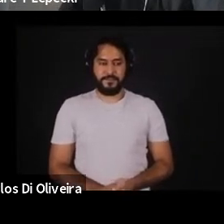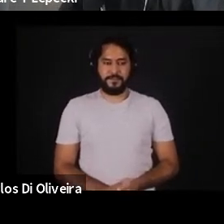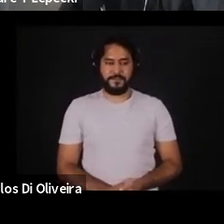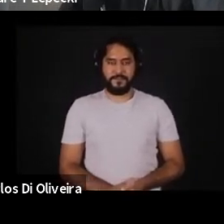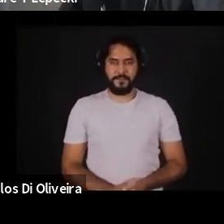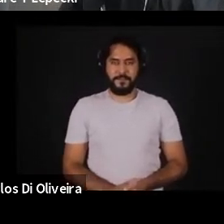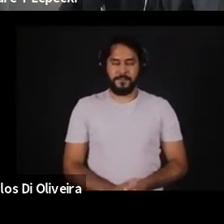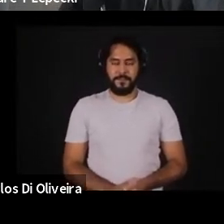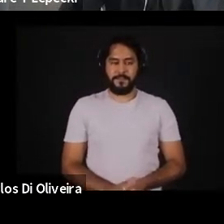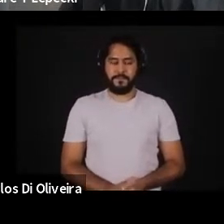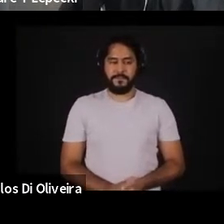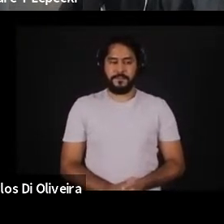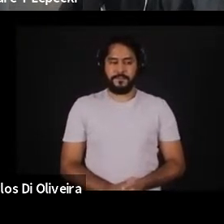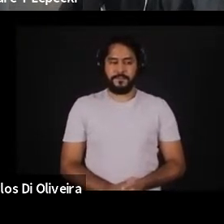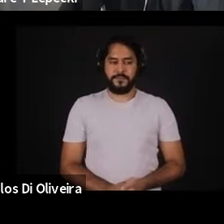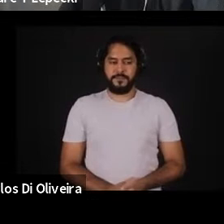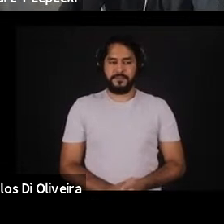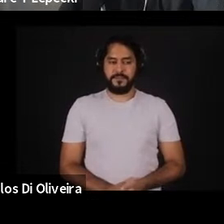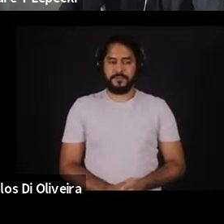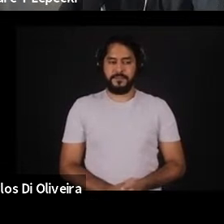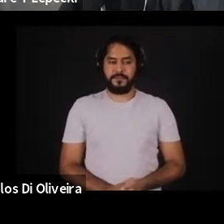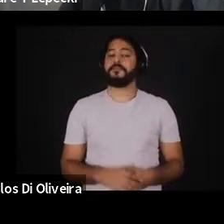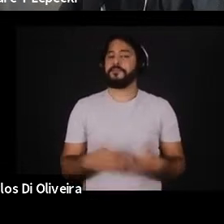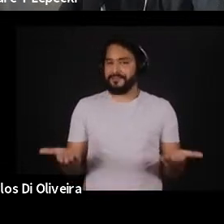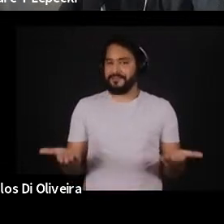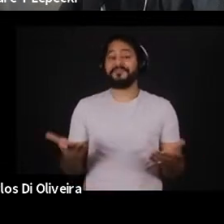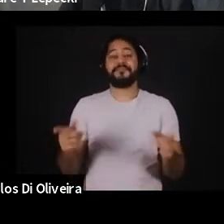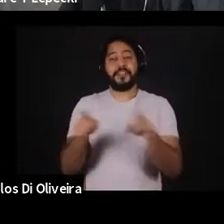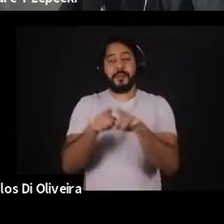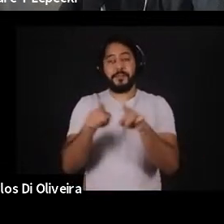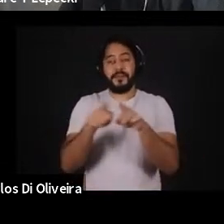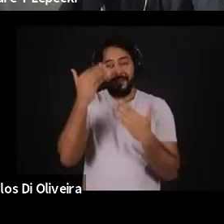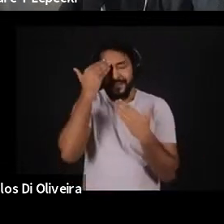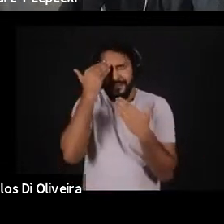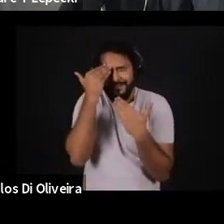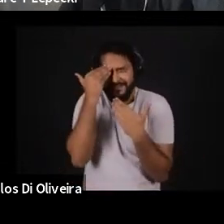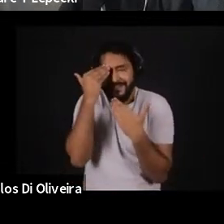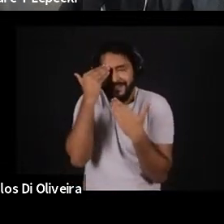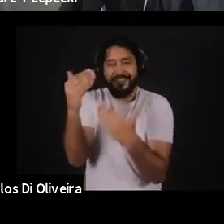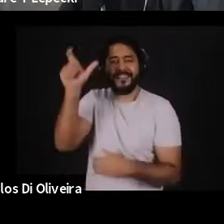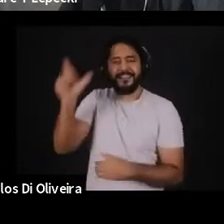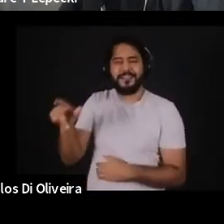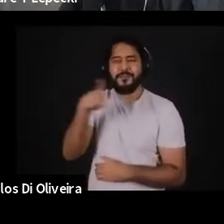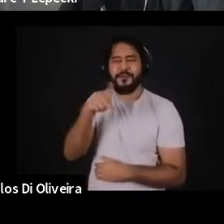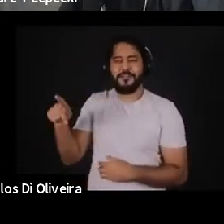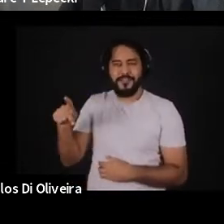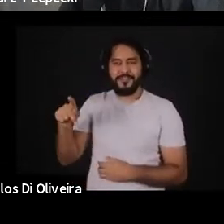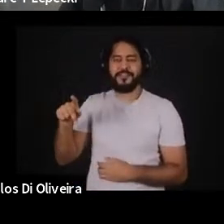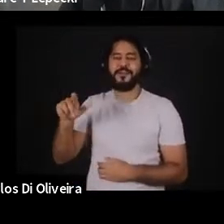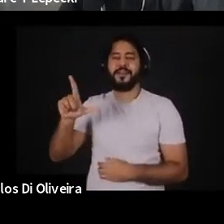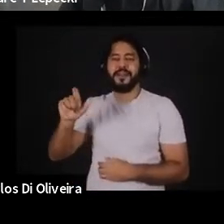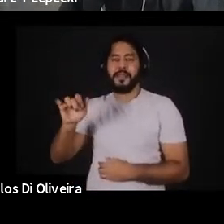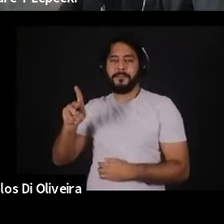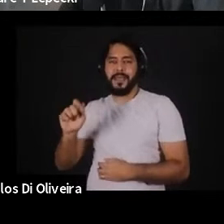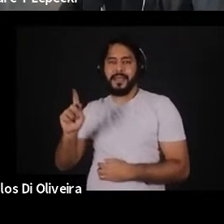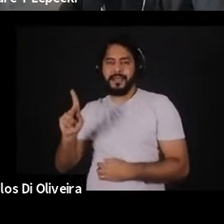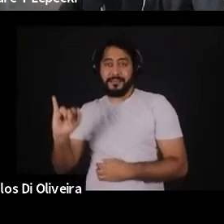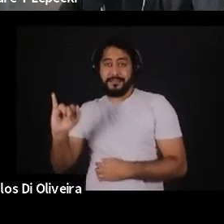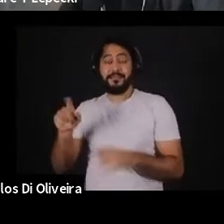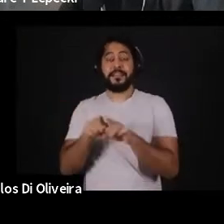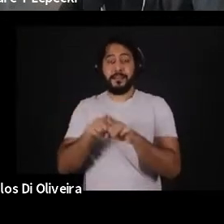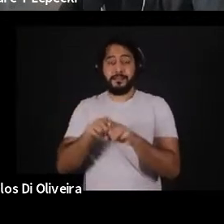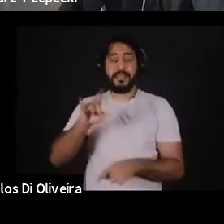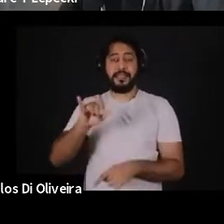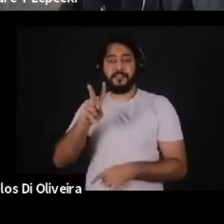de tijolos à vista. Agradeço enormemente, professor André Lepec, agradeço de mais Davi Pontes e